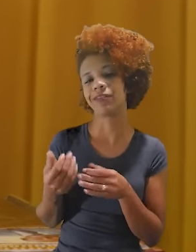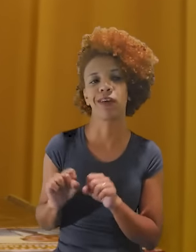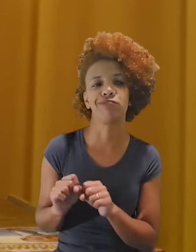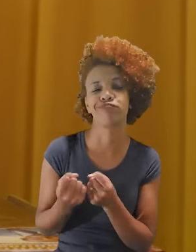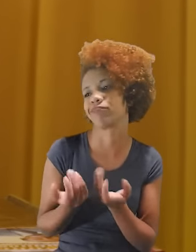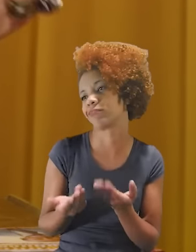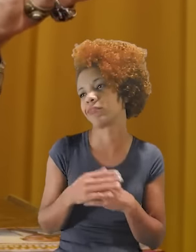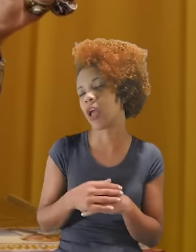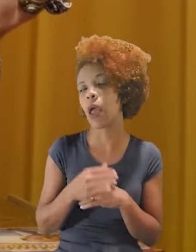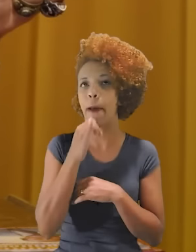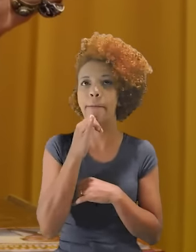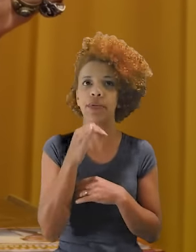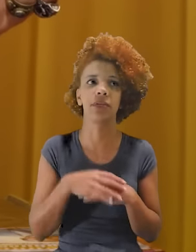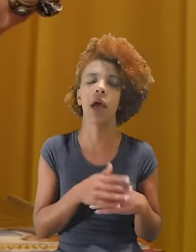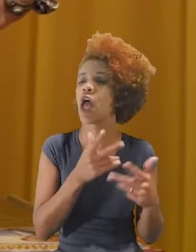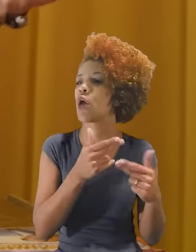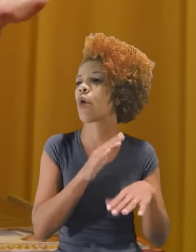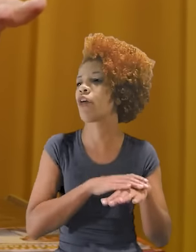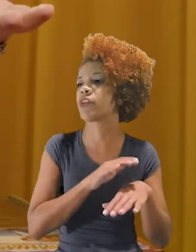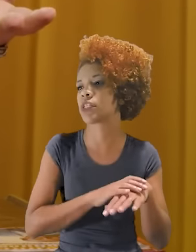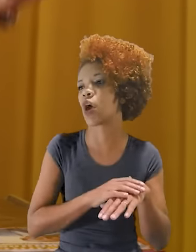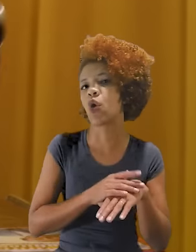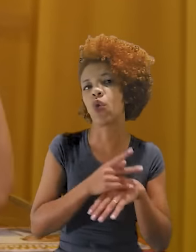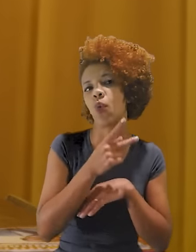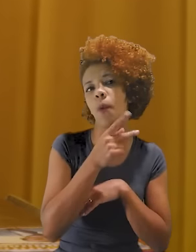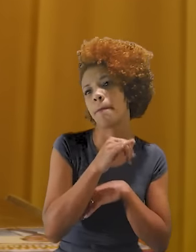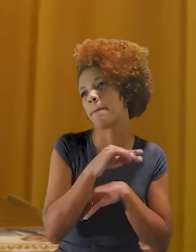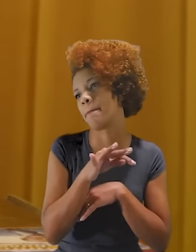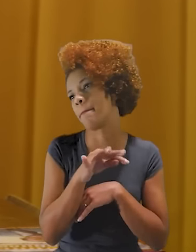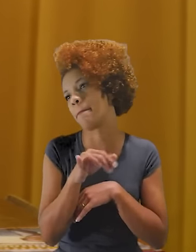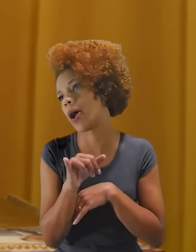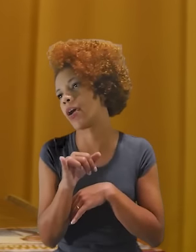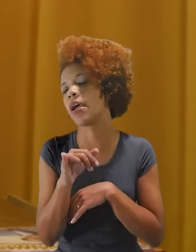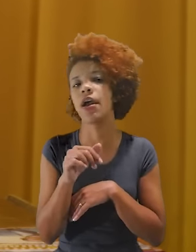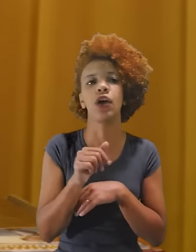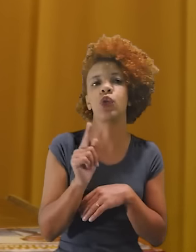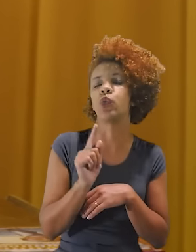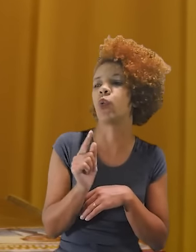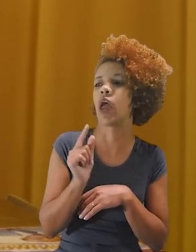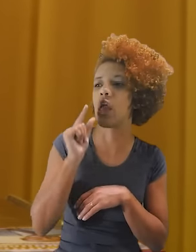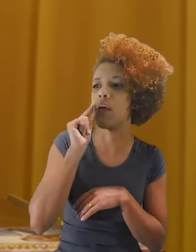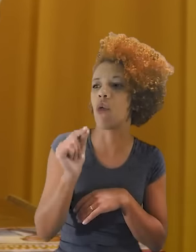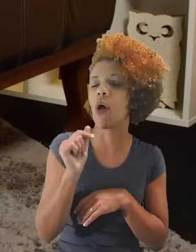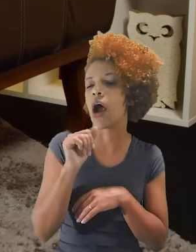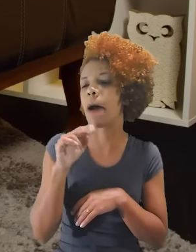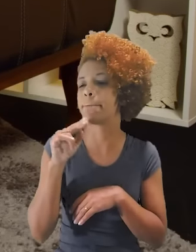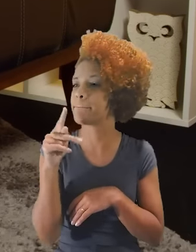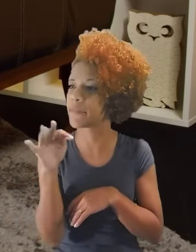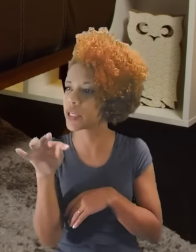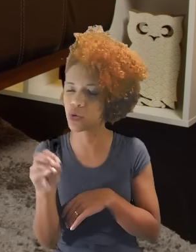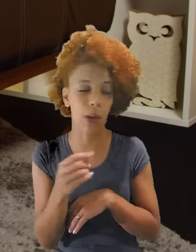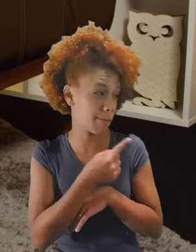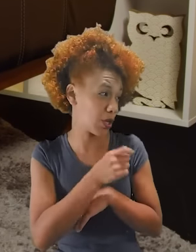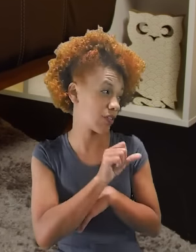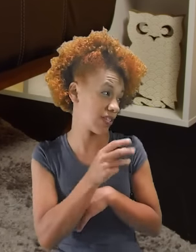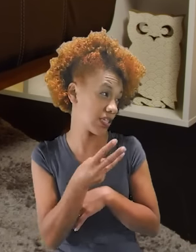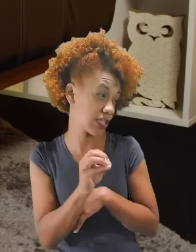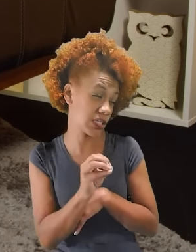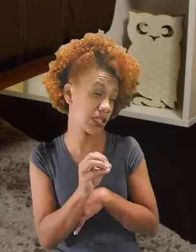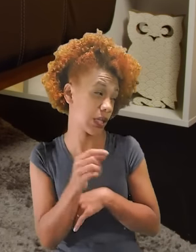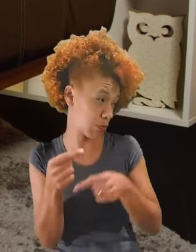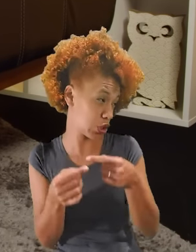aí estragou. É como o cara que... Igual fizeram o Popeye recente com o apitinho, né? Não é mais o cachimbo, caramba, é o apito. Você tá falando de politicamente correto em 1930. Ah,